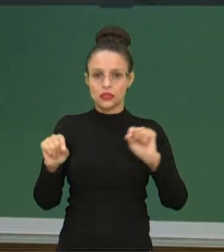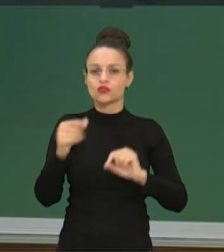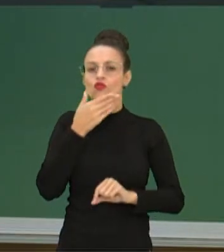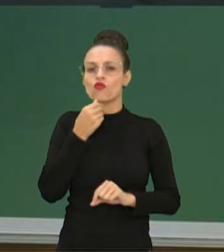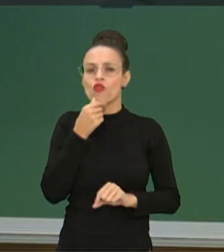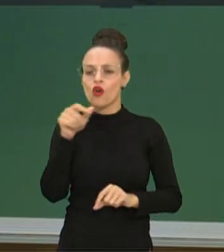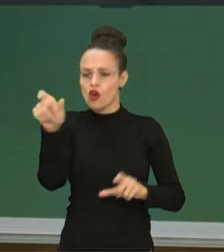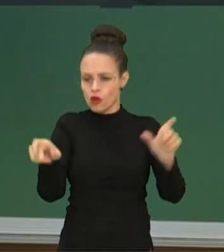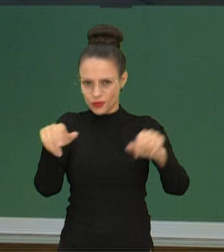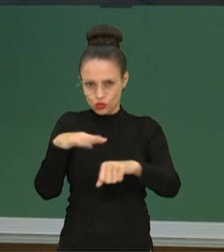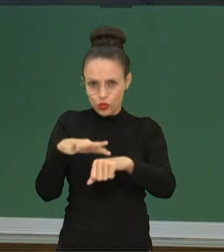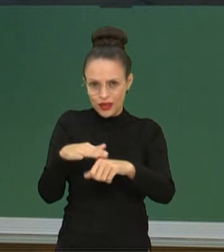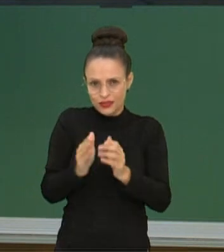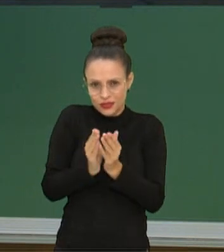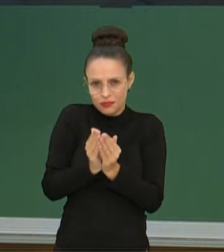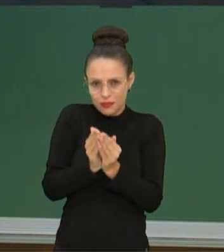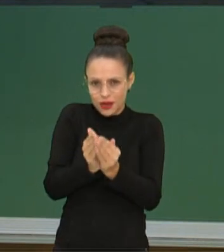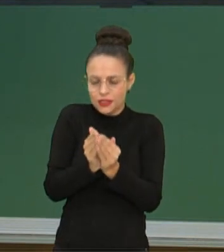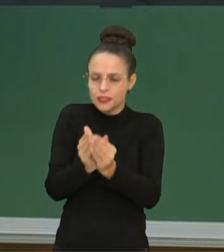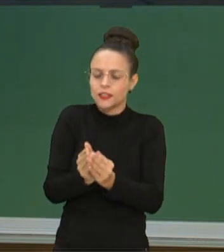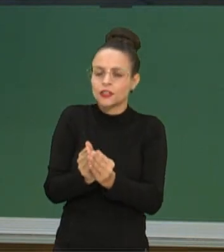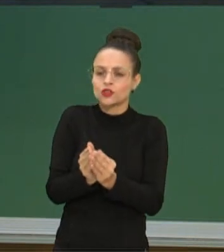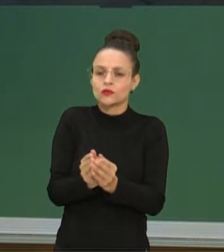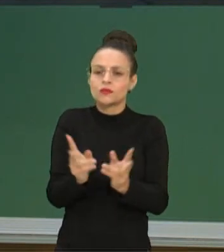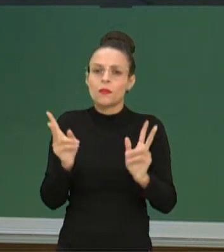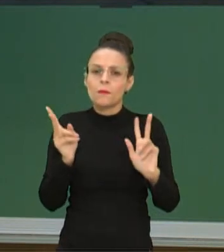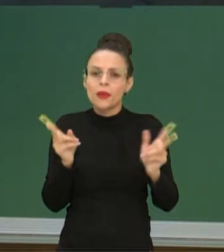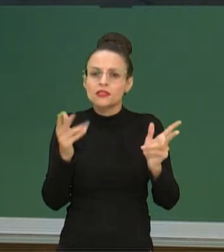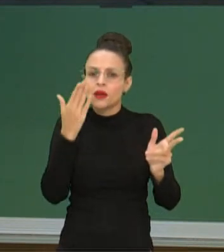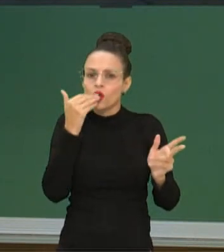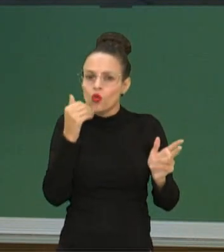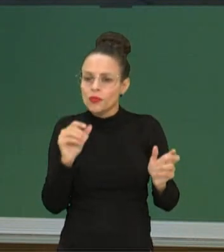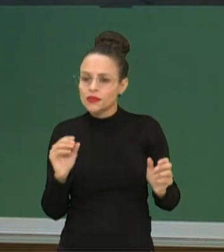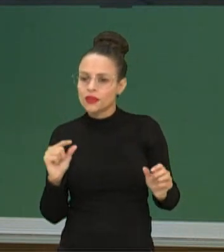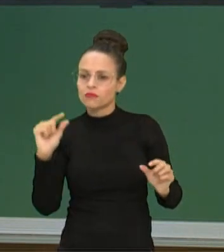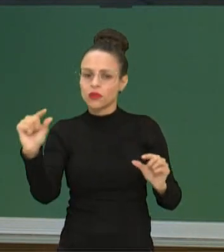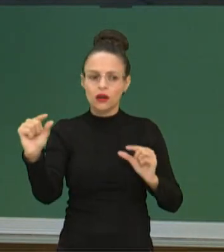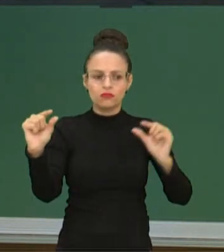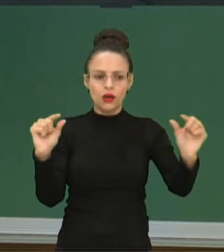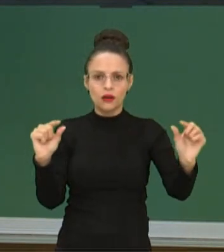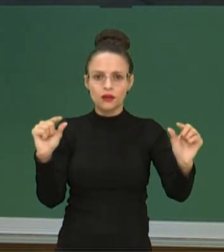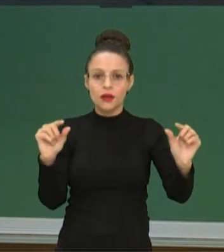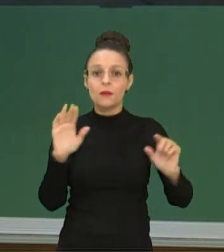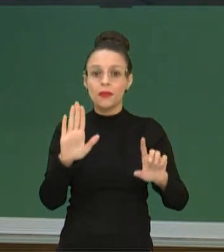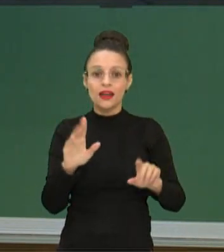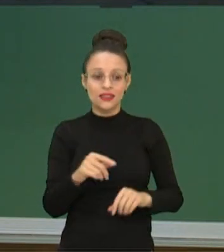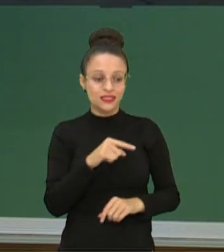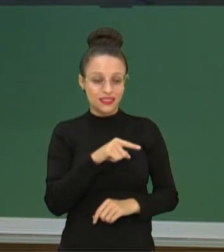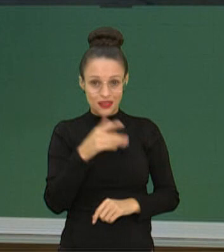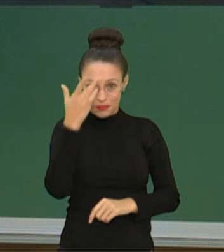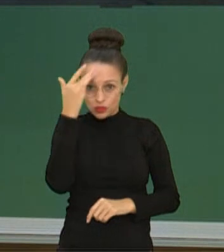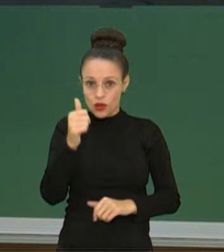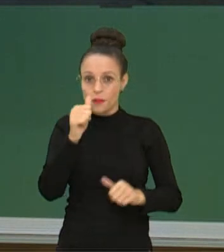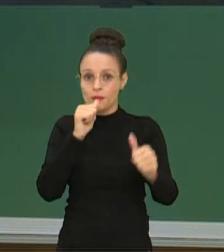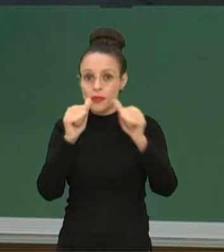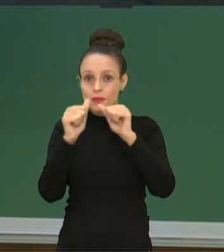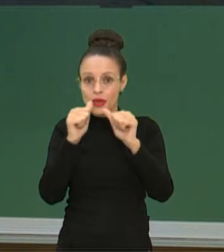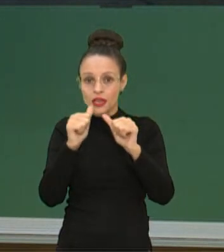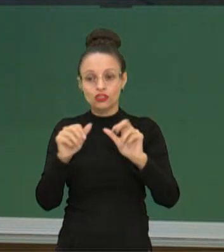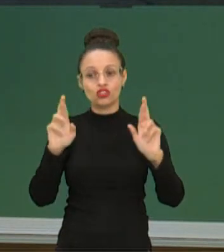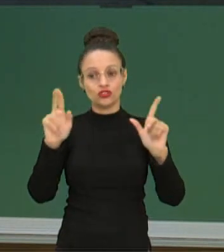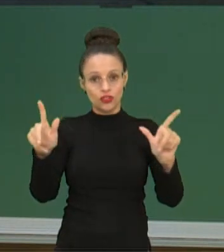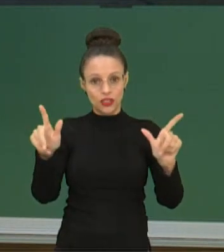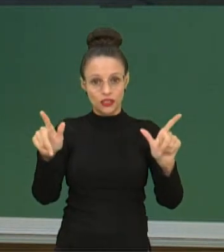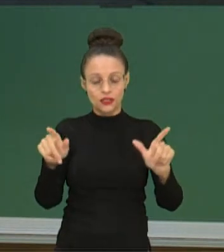marinheiros doentes e tratou eles com a mesma comida, porém, o que ele dava para as pessoas beberem era